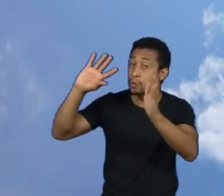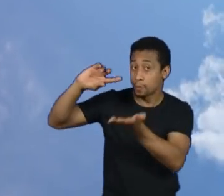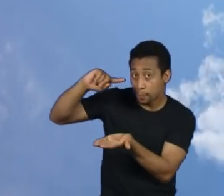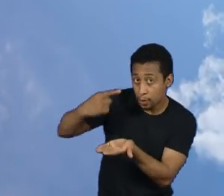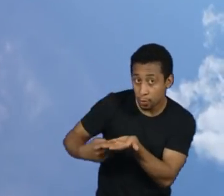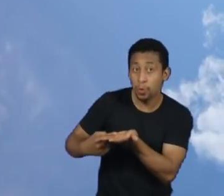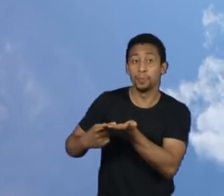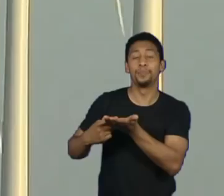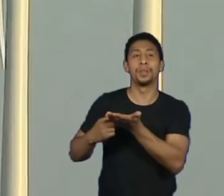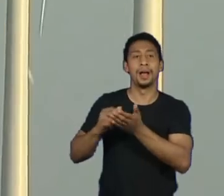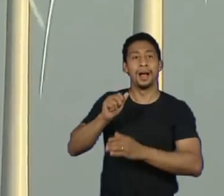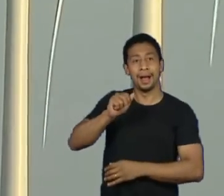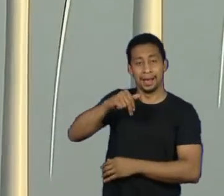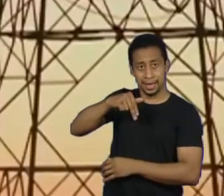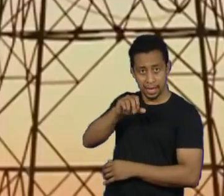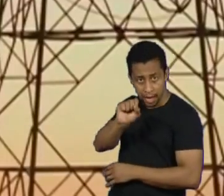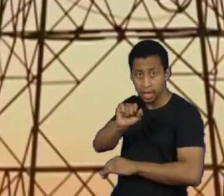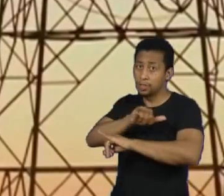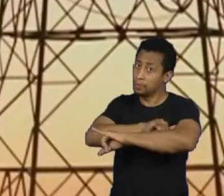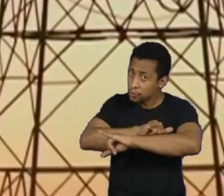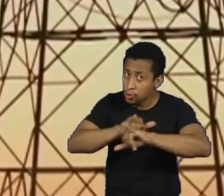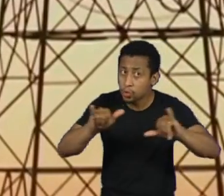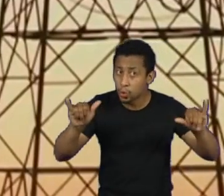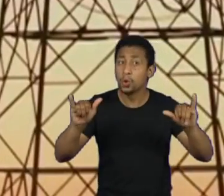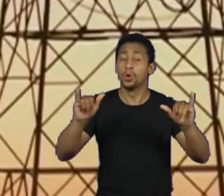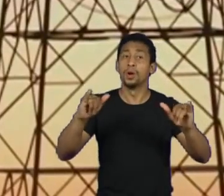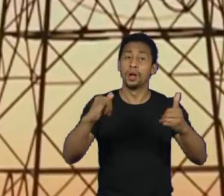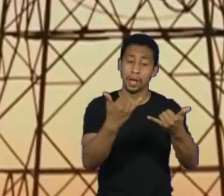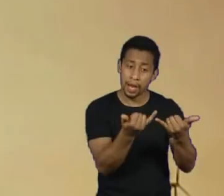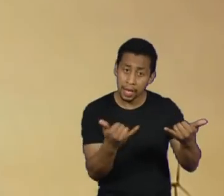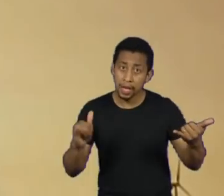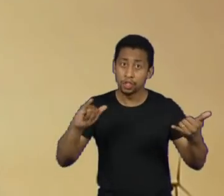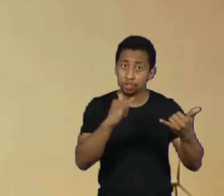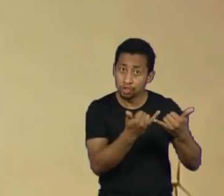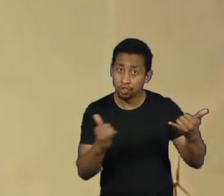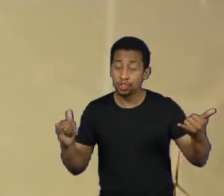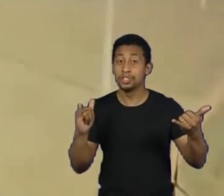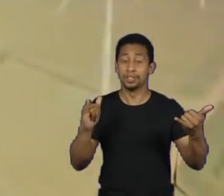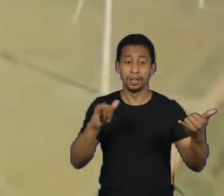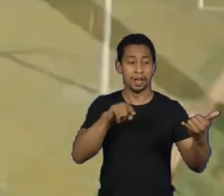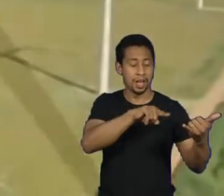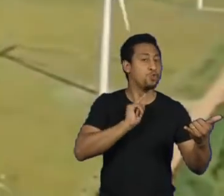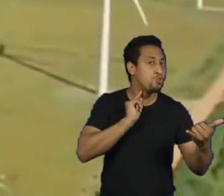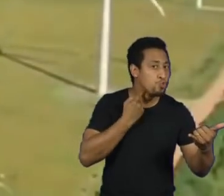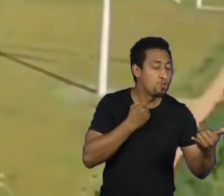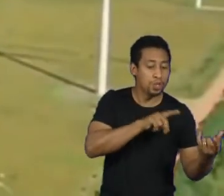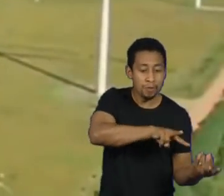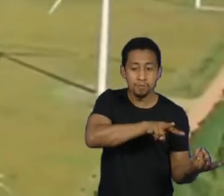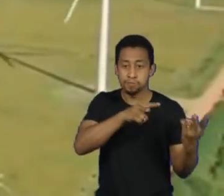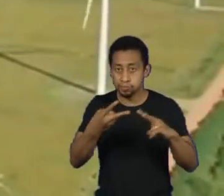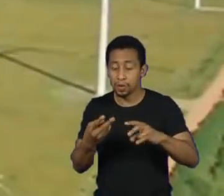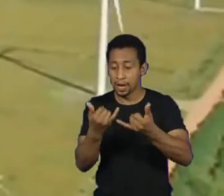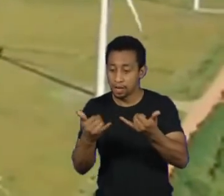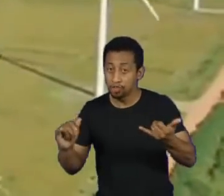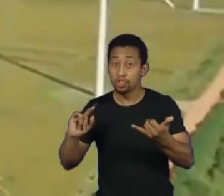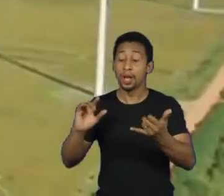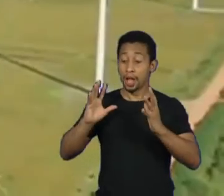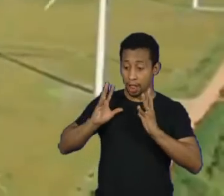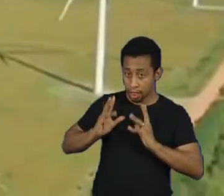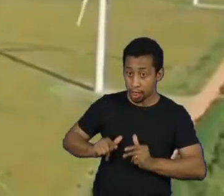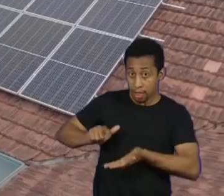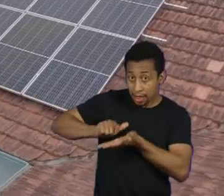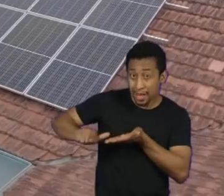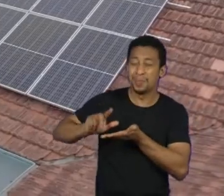Energia alerta que a transição para energias limpas é muito lenta. A instituição pediu mais investimentos em